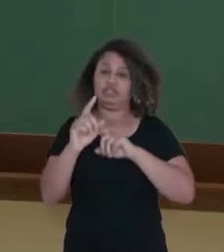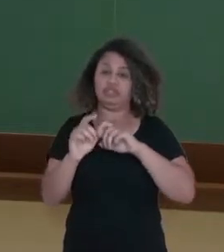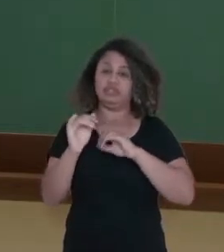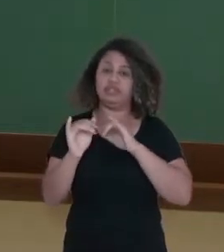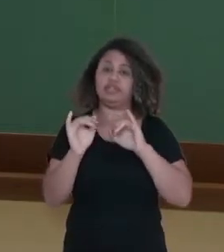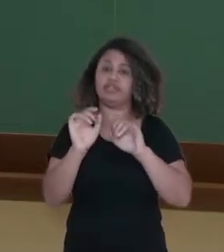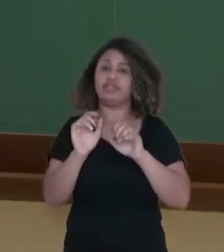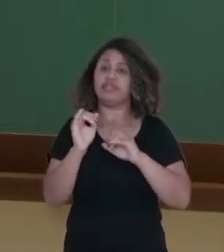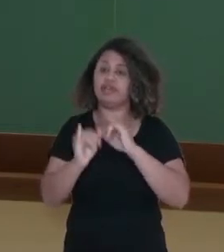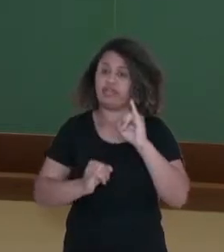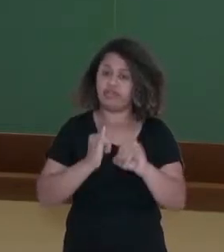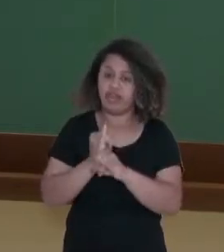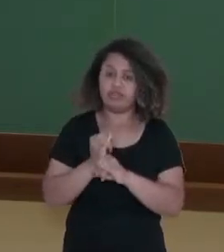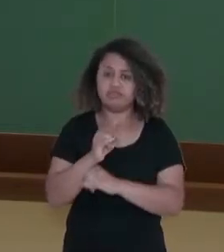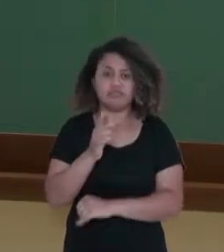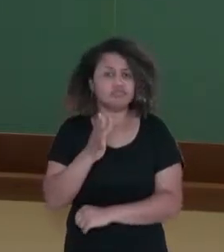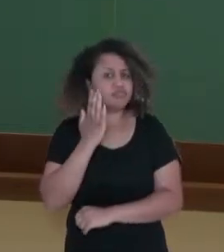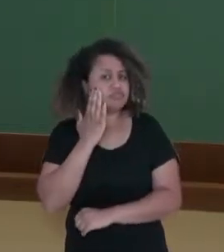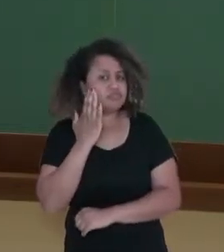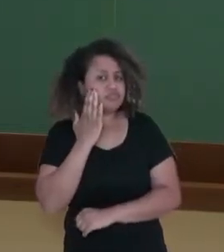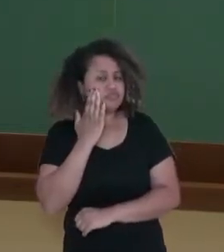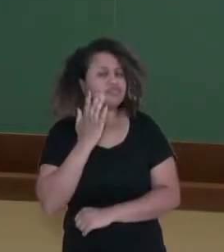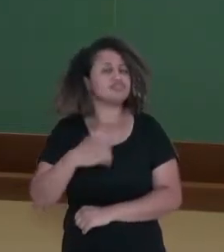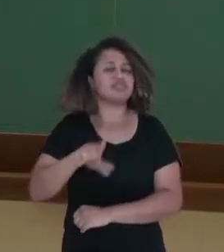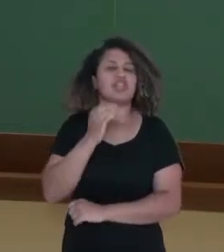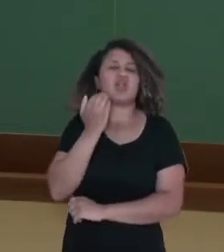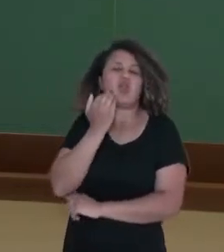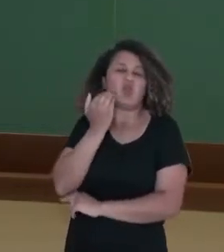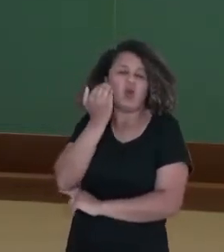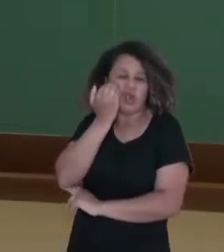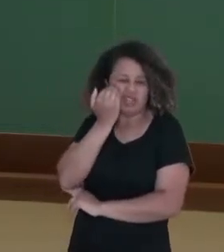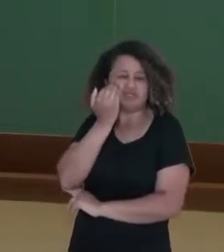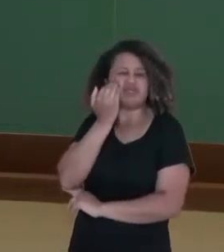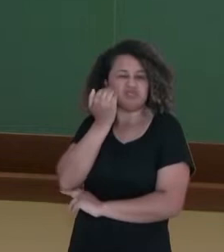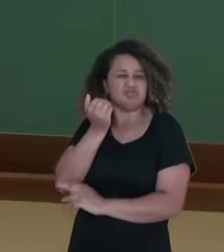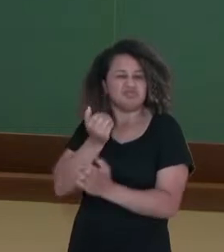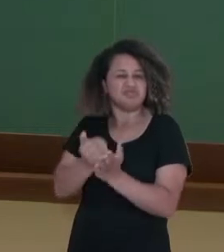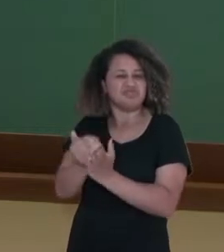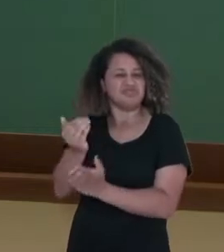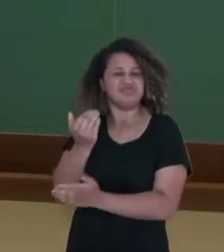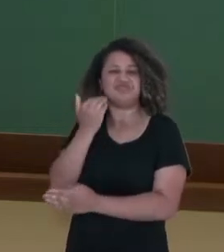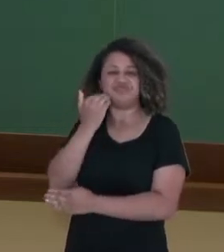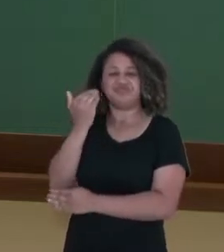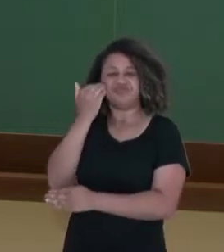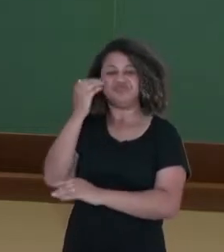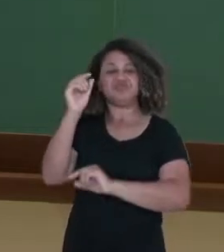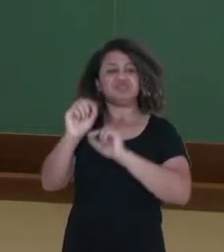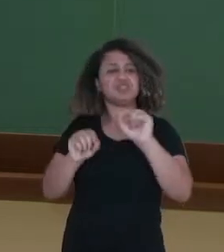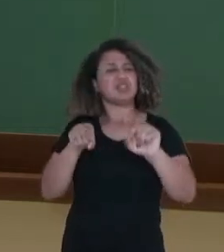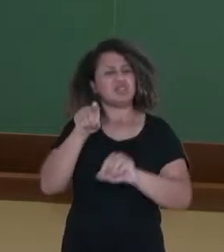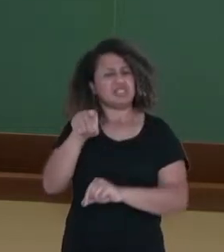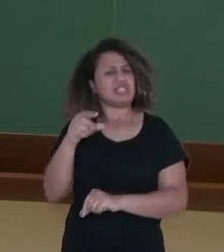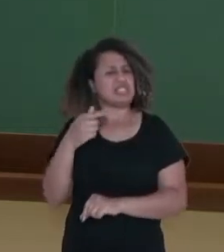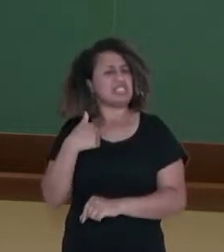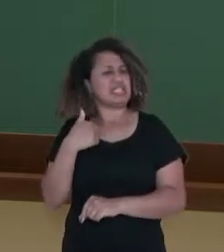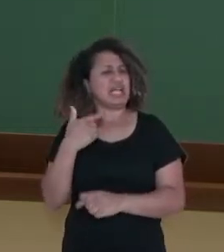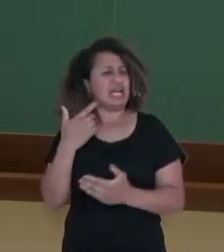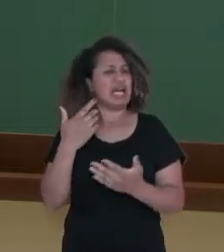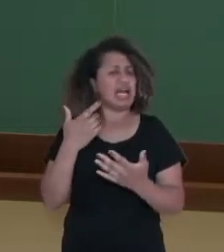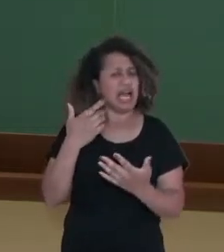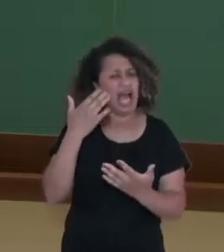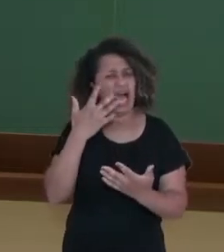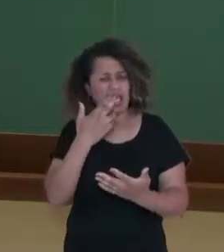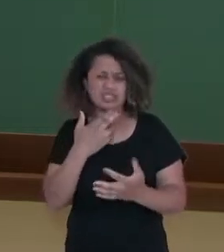né? Vocês, que são pré-adolescentes, já estão na adolescência praticamente, vocês acreditam que crianças e